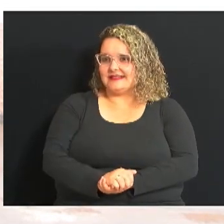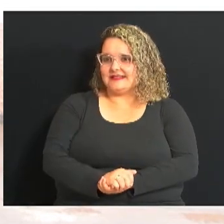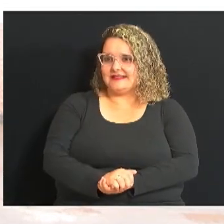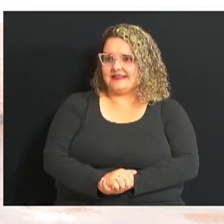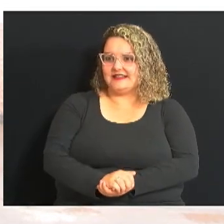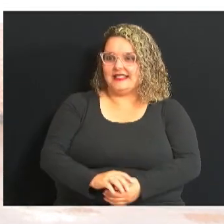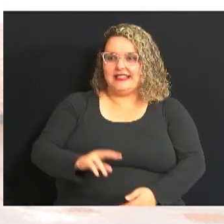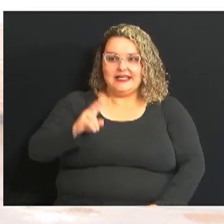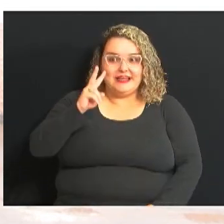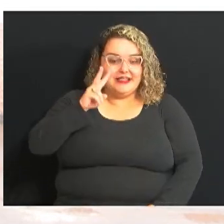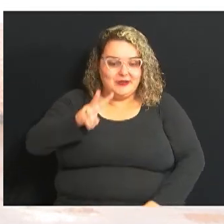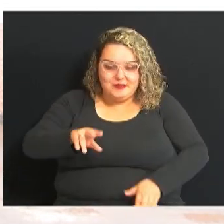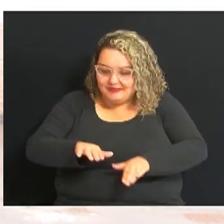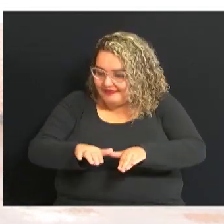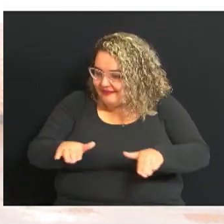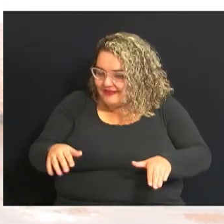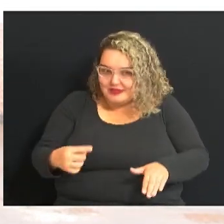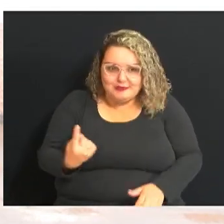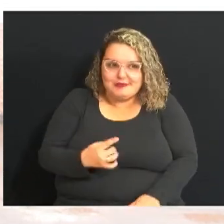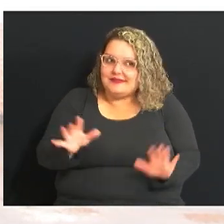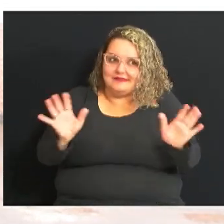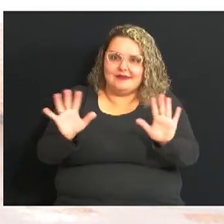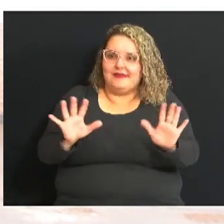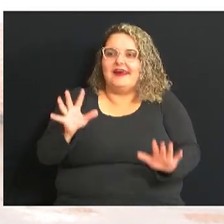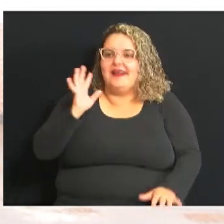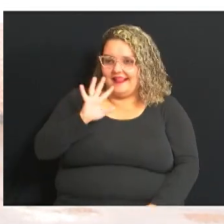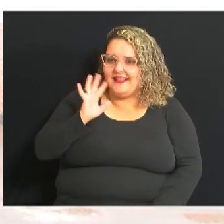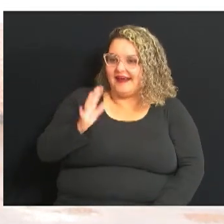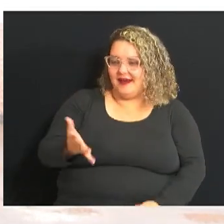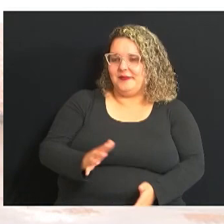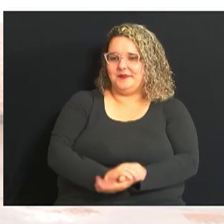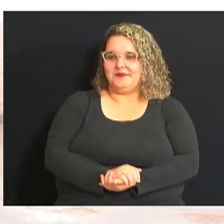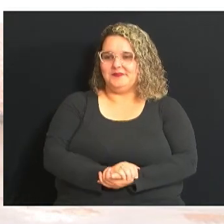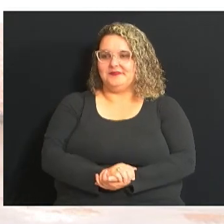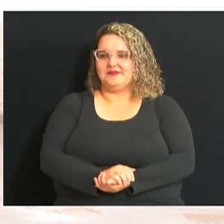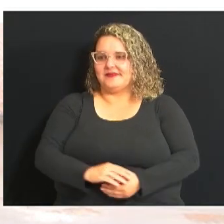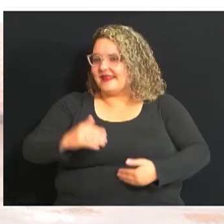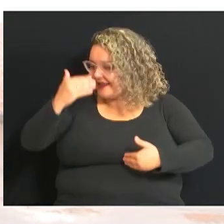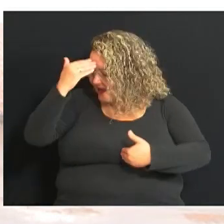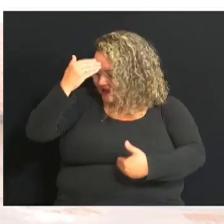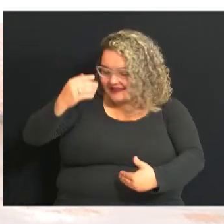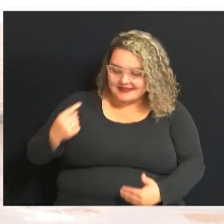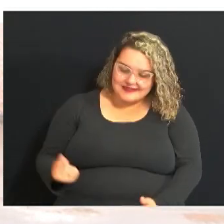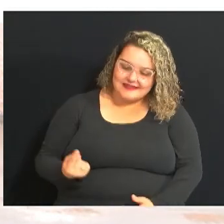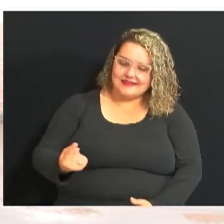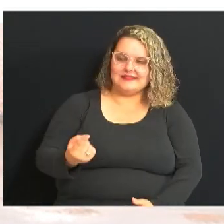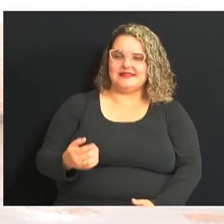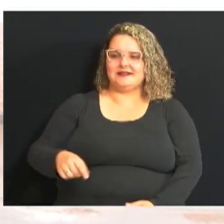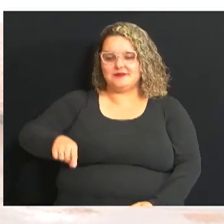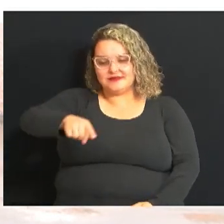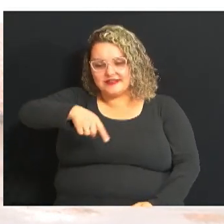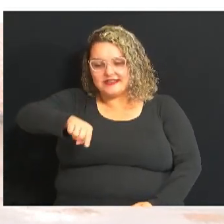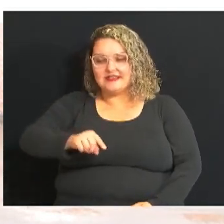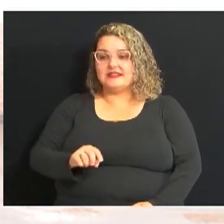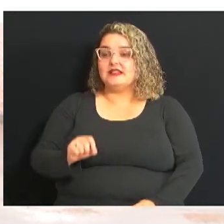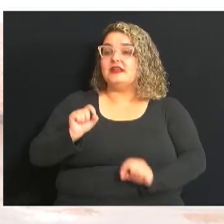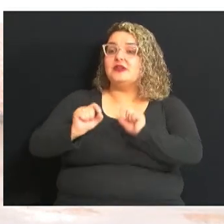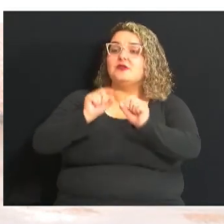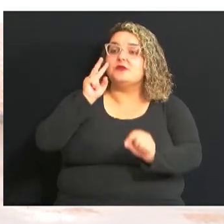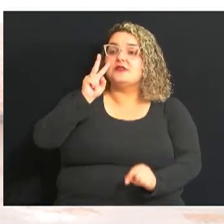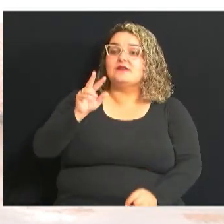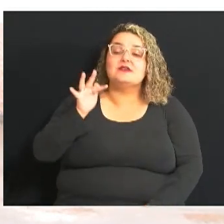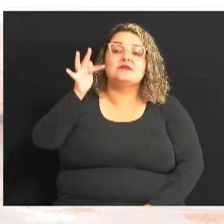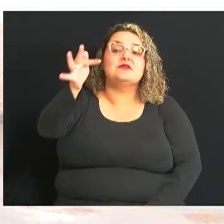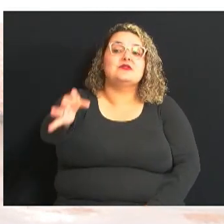palco sem eles hoje em dia, então é bem gostoso. É uma gratidão eterna que eu tenho por eles. E o que você vê para o futuro, né? No